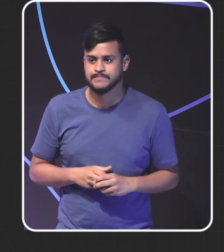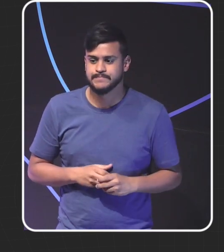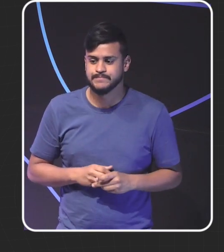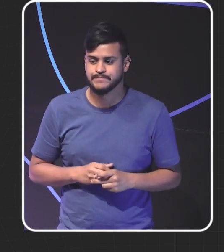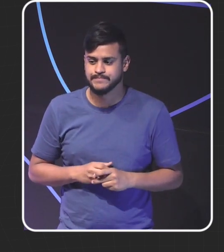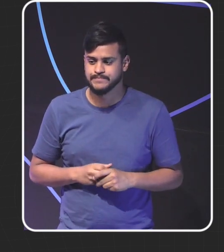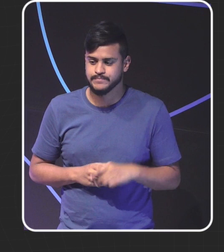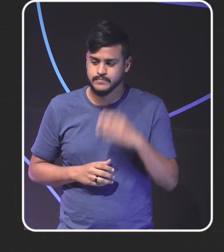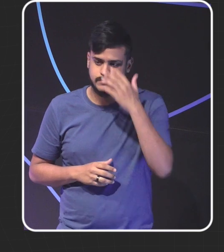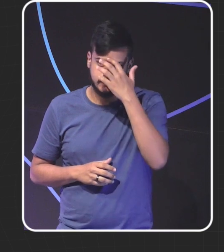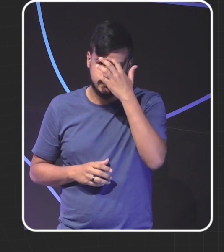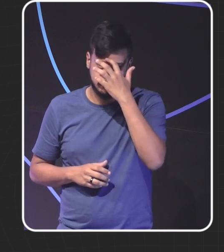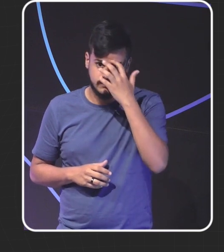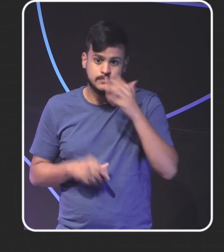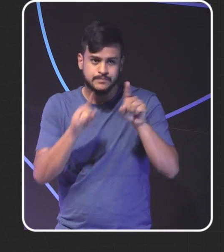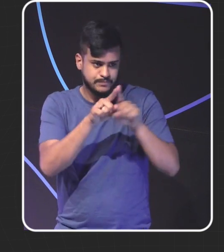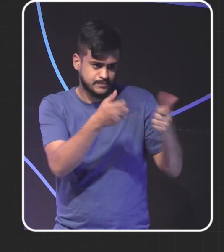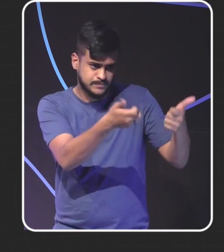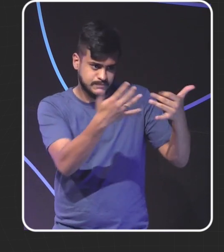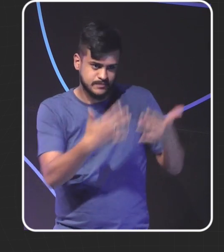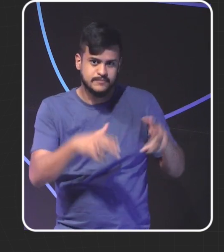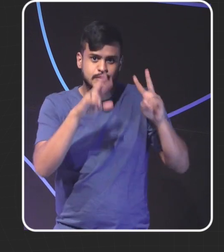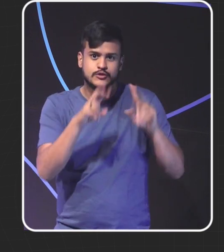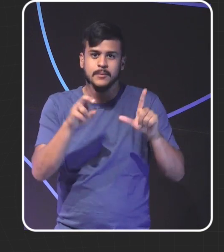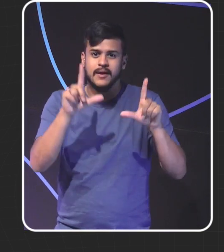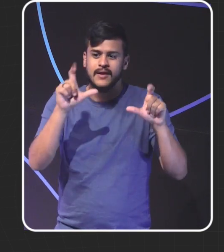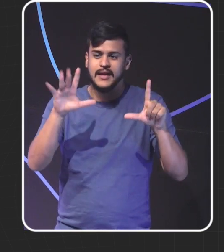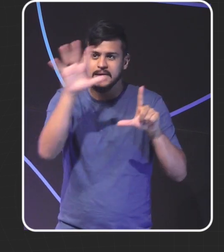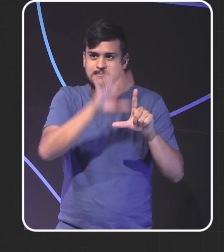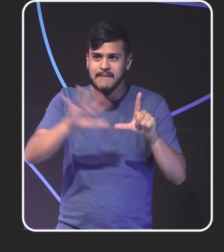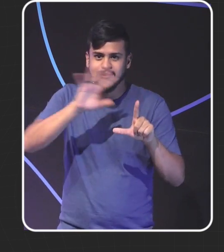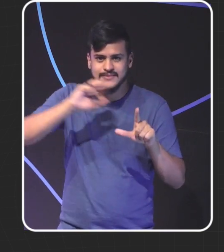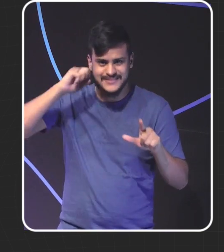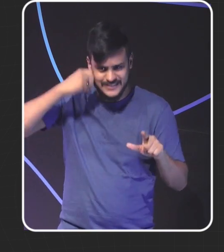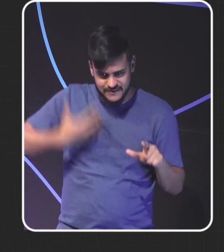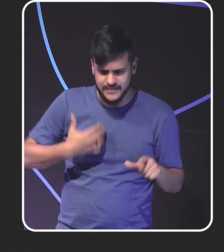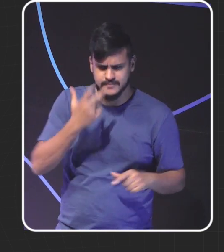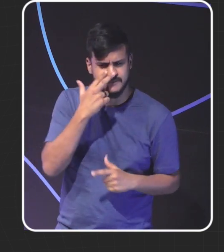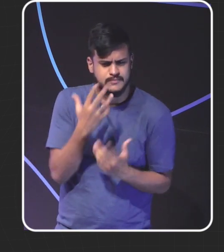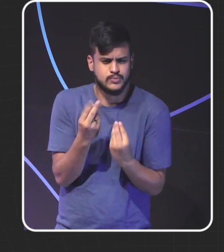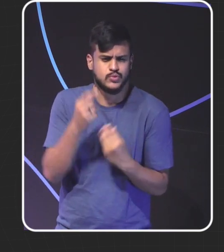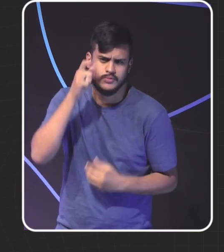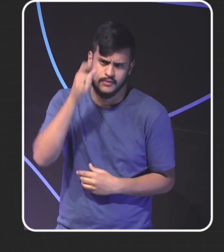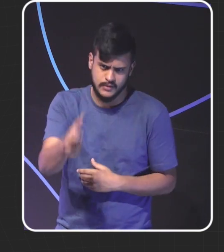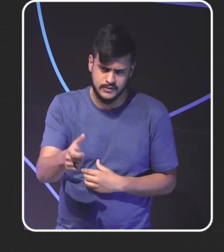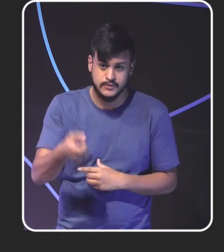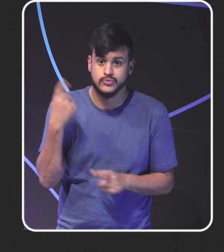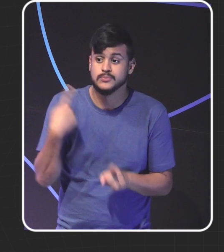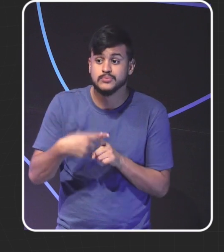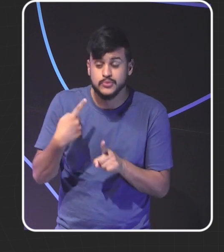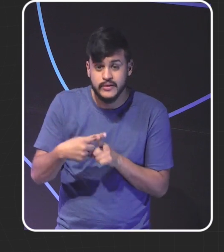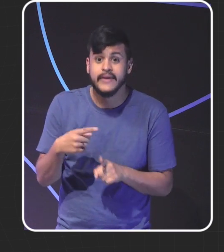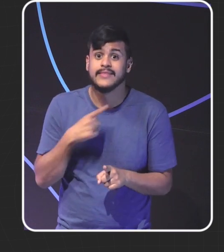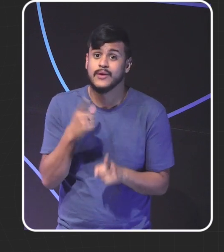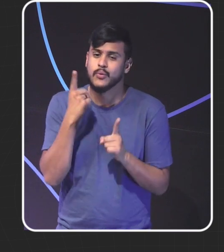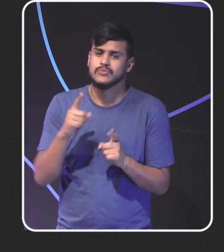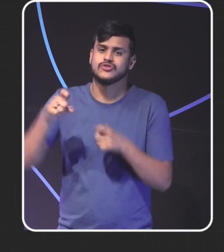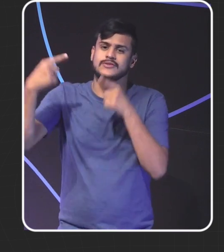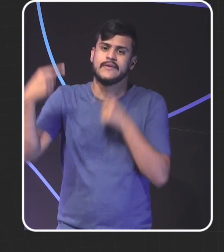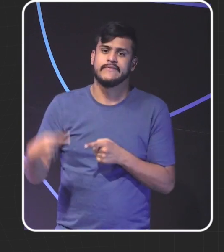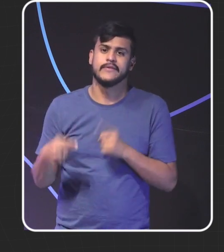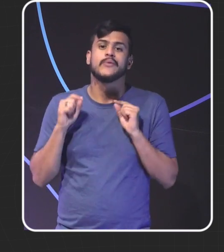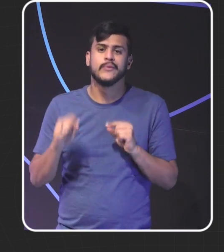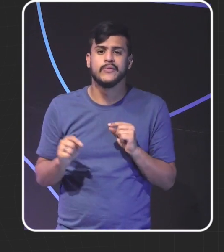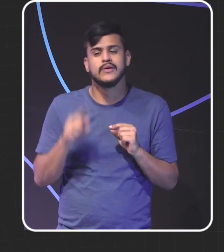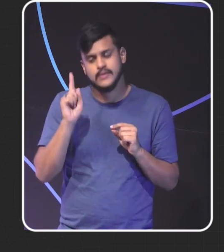Isso que você falou de descrição de imagens, eu acho muito interessante, porque uma das coisas que eu acho que é um grande desafio que a gente ainda tem para acessibilidade é a questão do